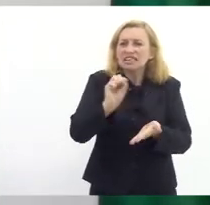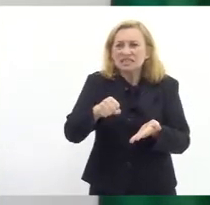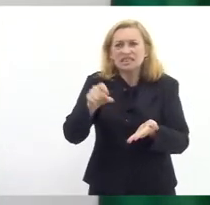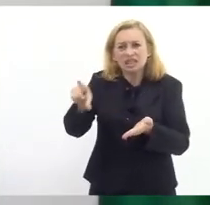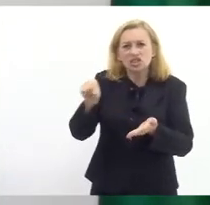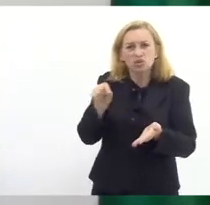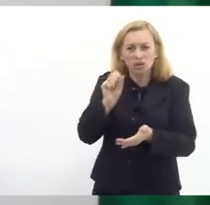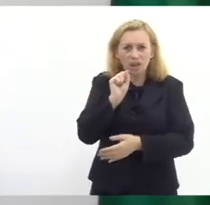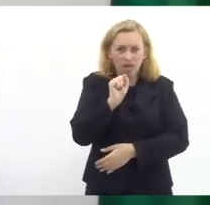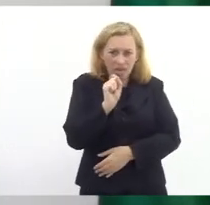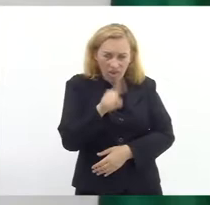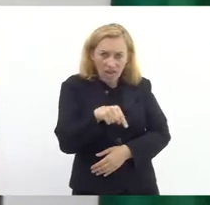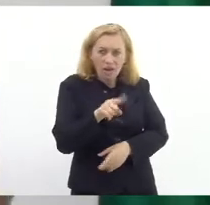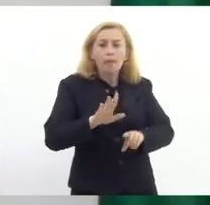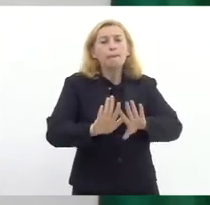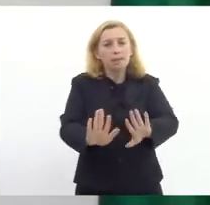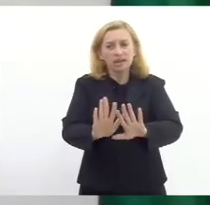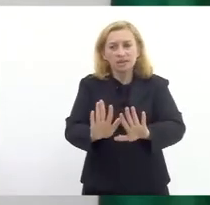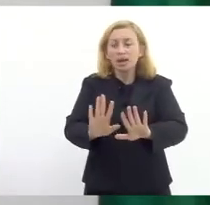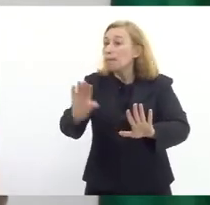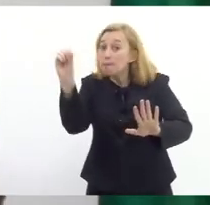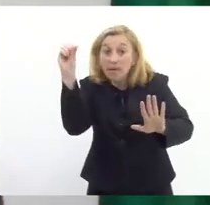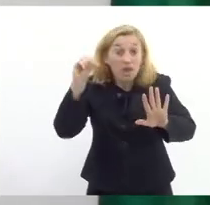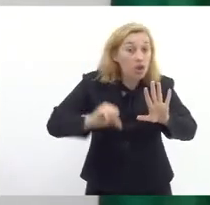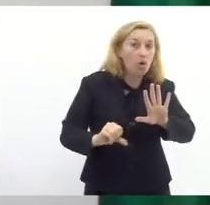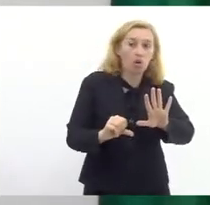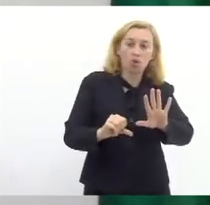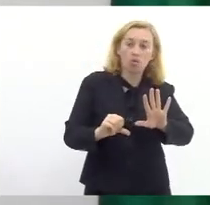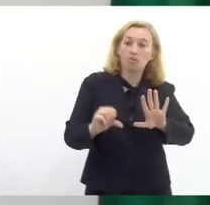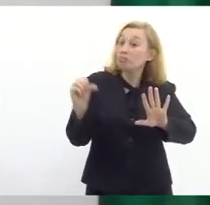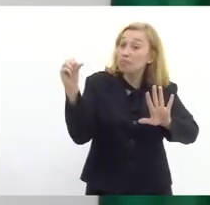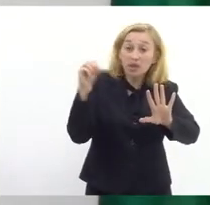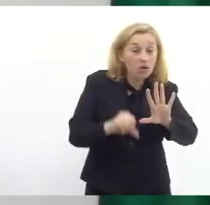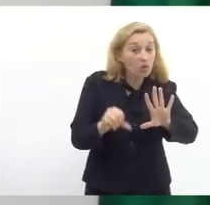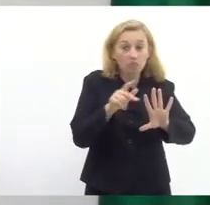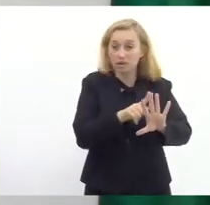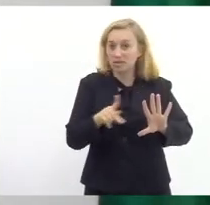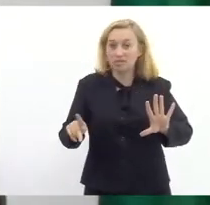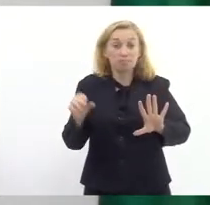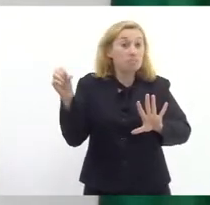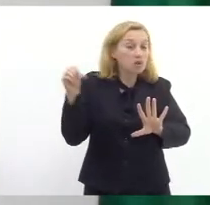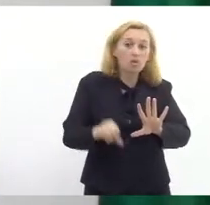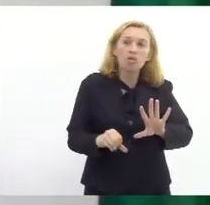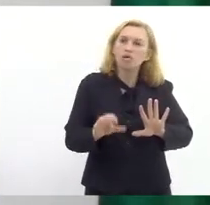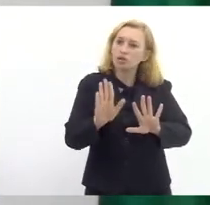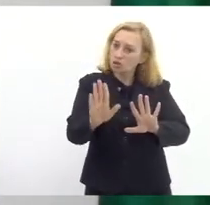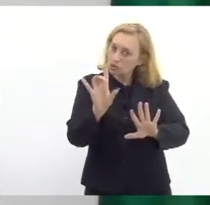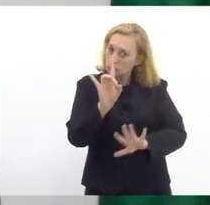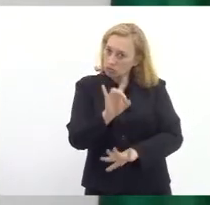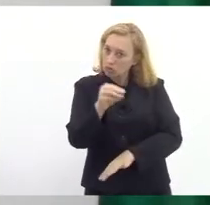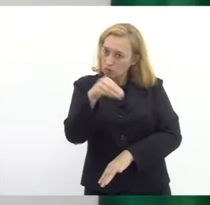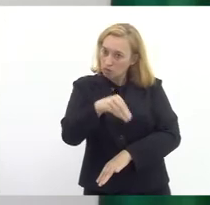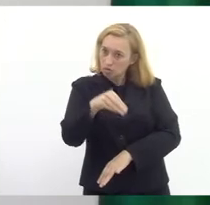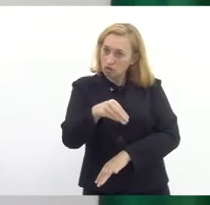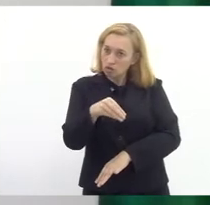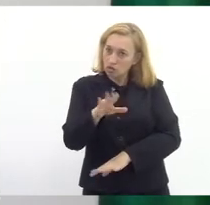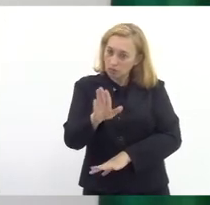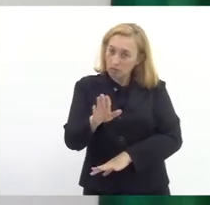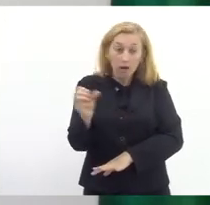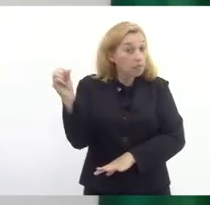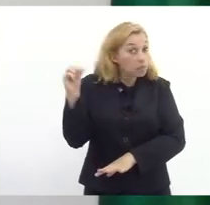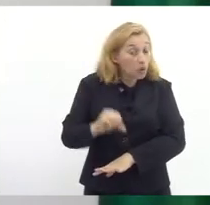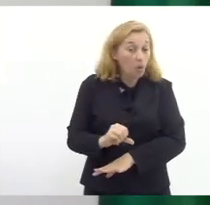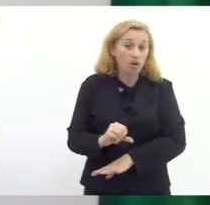É isso? Isso. Foi isso que foi estabelecido. Mas então, pior ainda, presidente. Só um minutinho, senhor. Deixa eu ouvir.